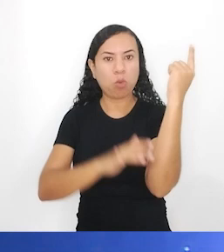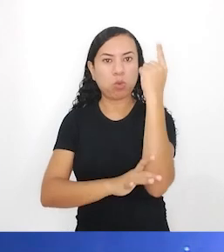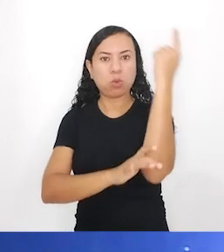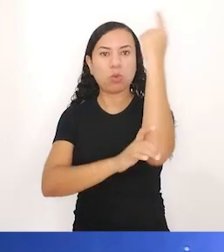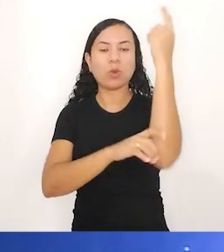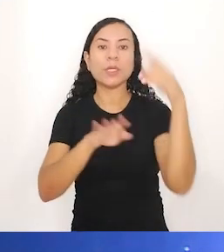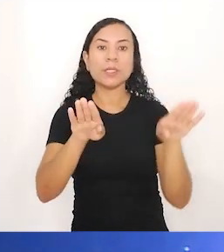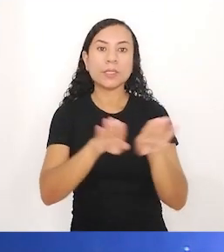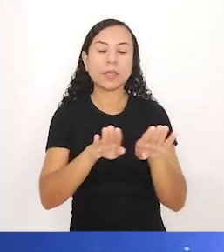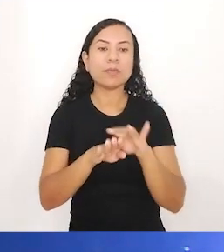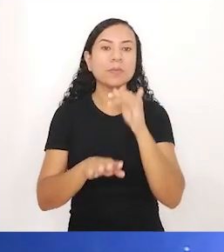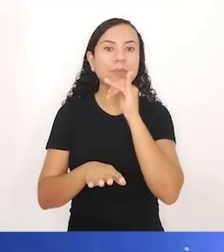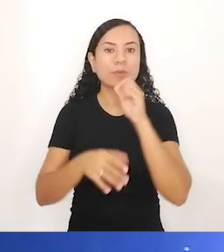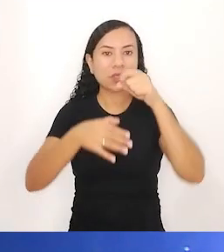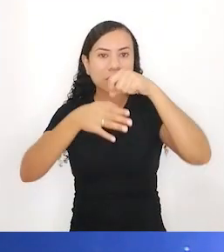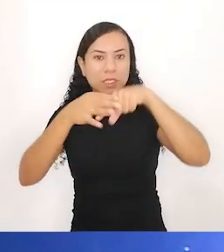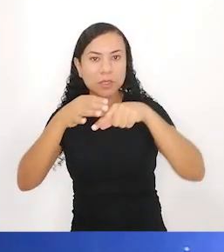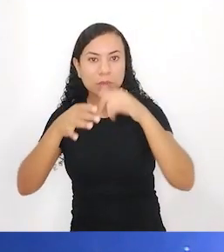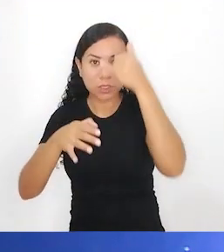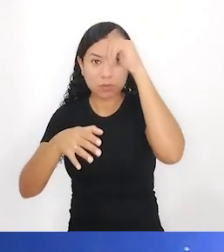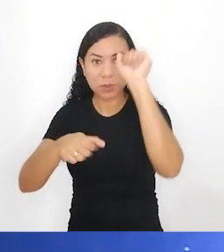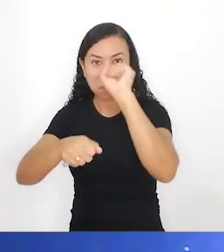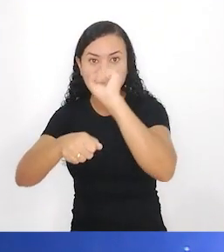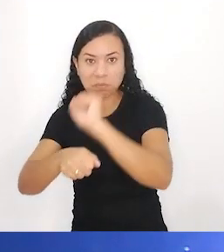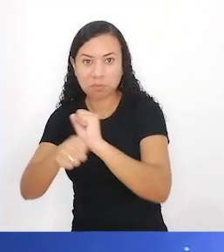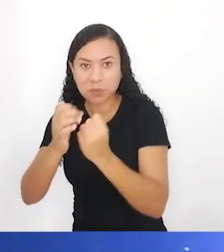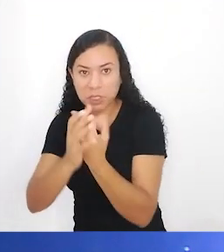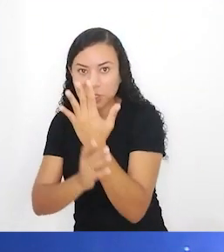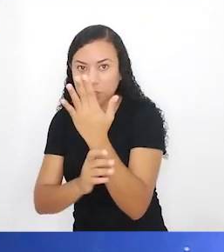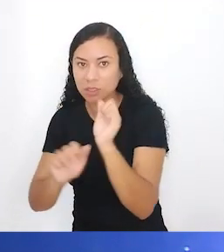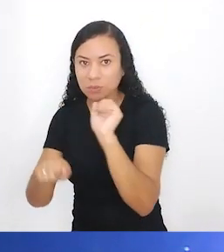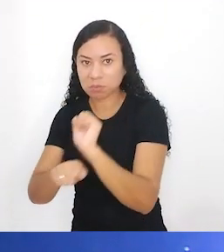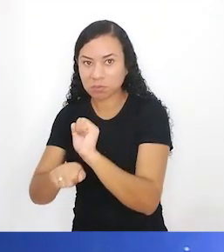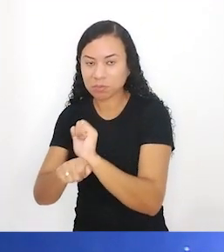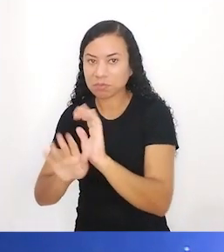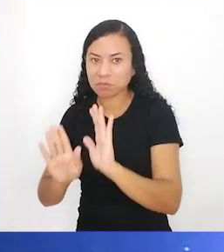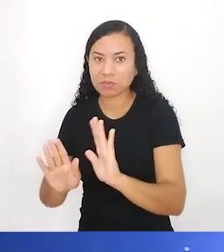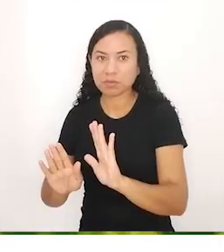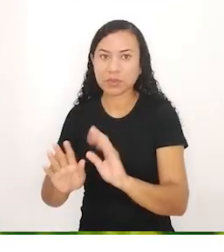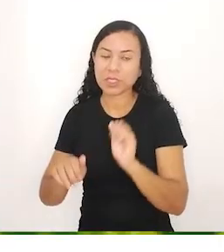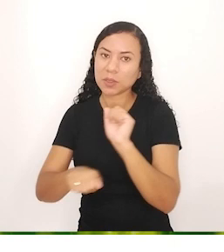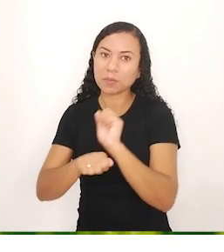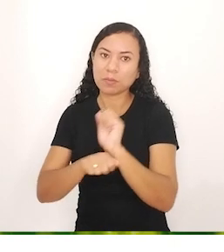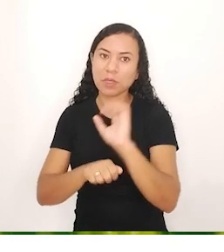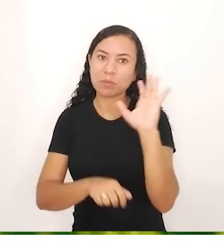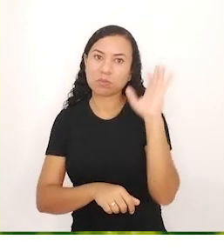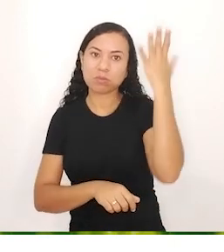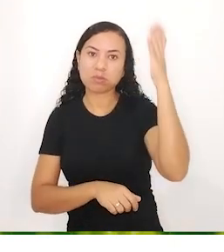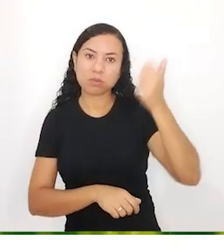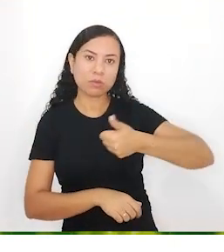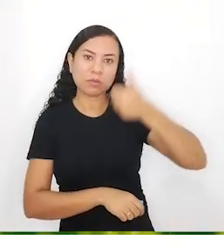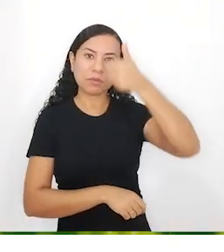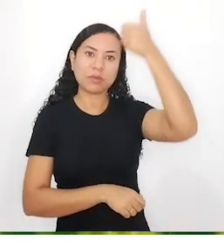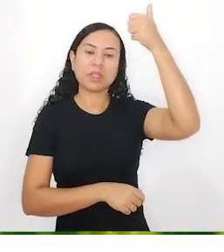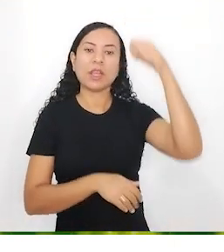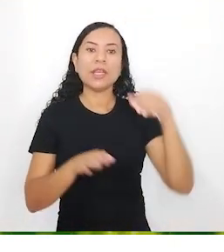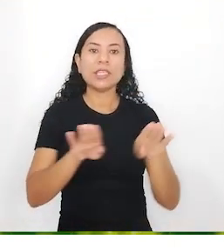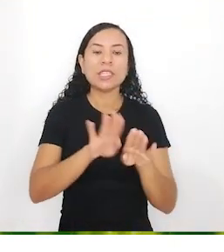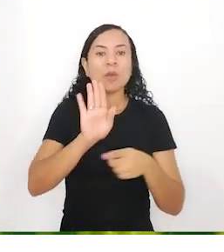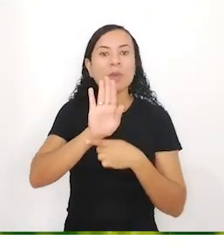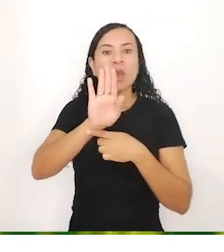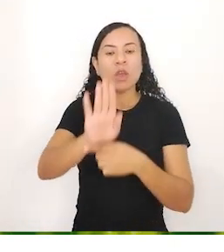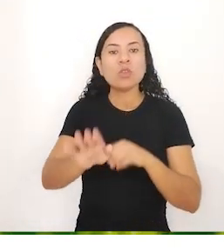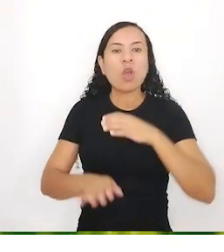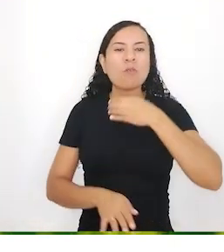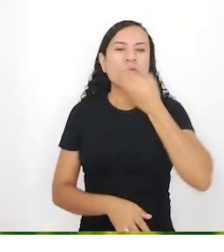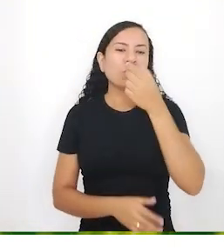A semente não vai germinar enquanto não estiver em condições favoráveis. Ele também interfere no envelhecimento das